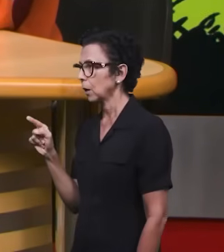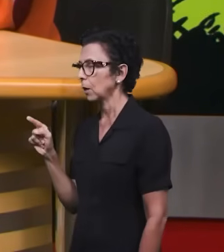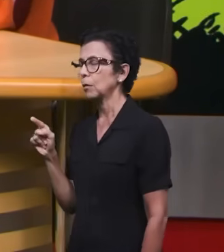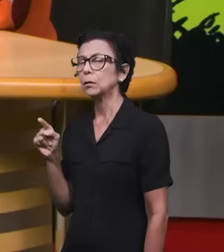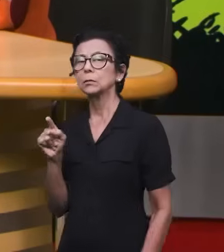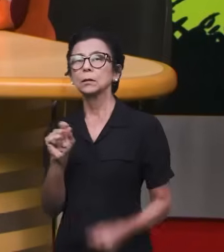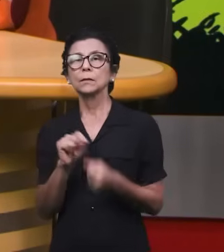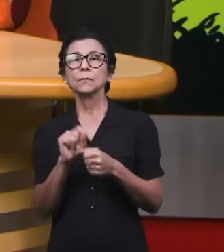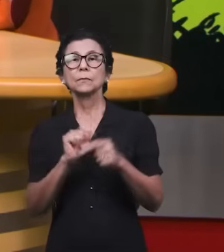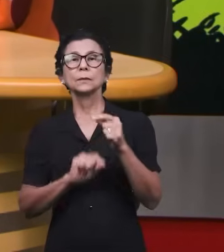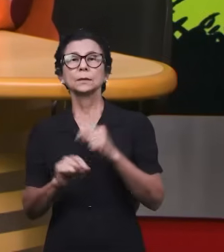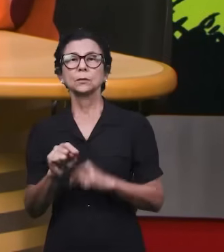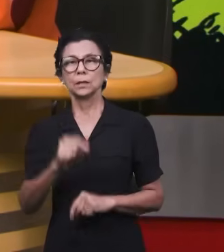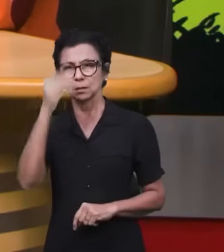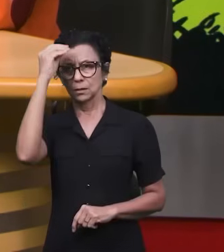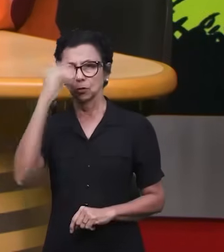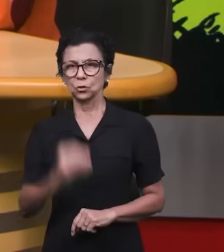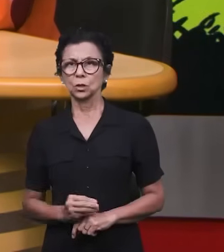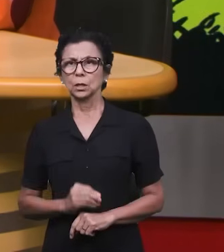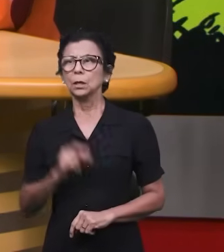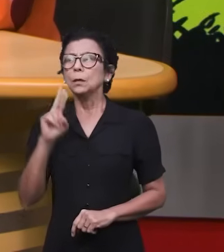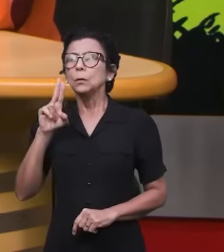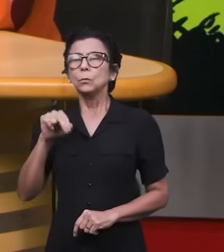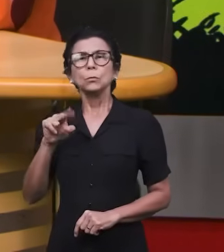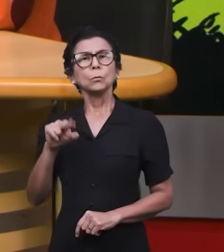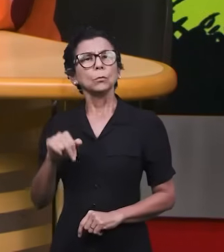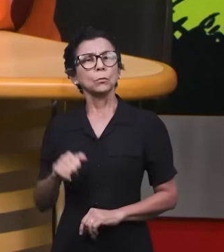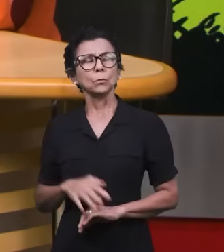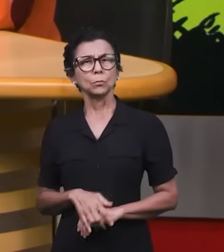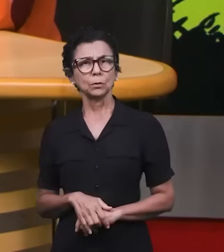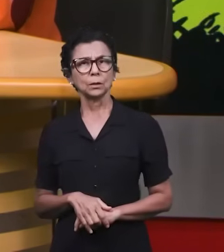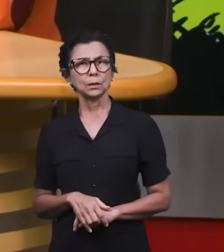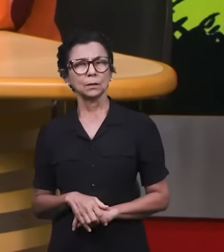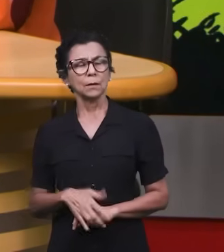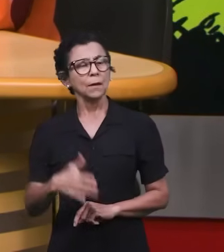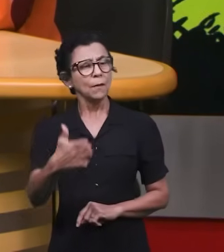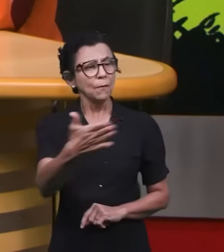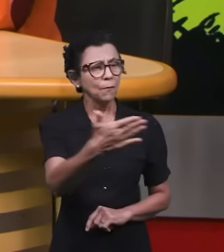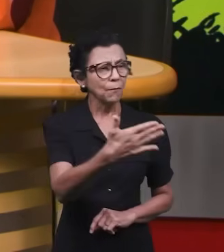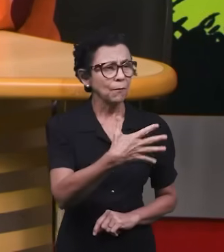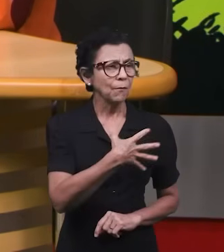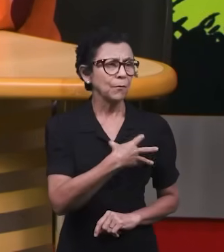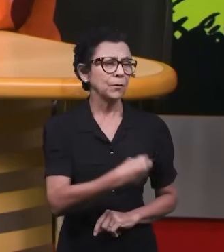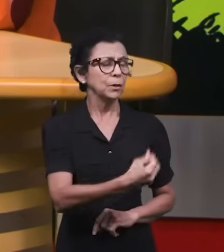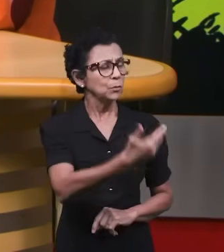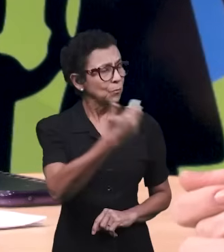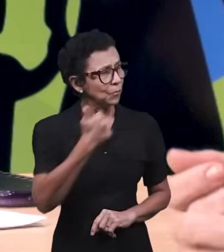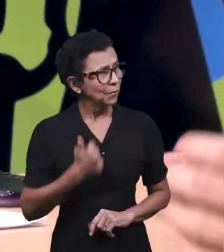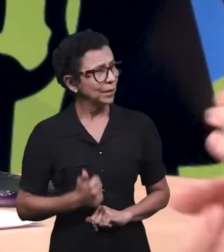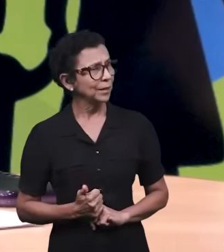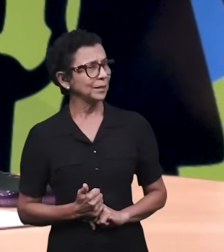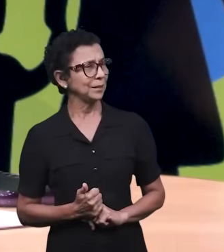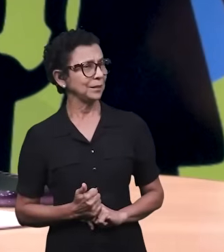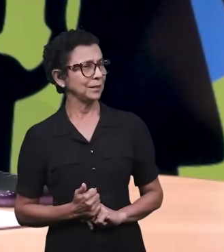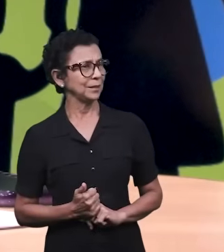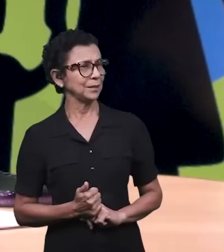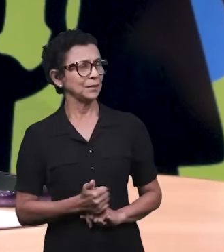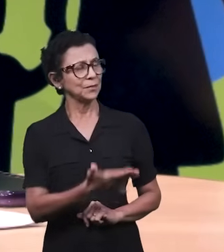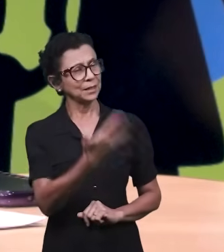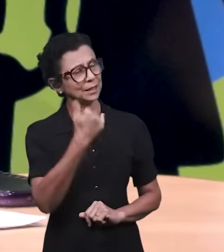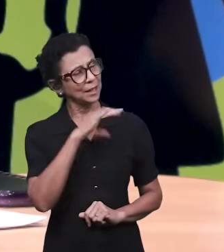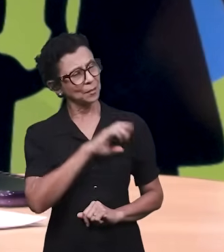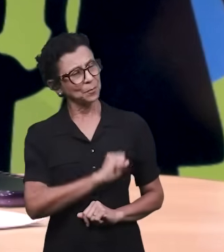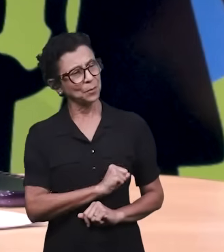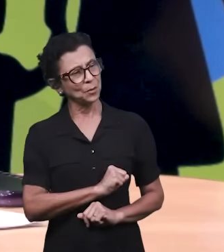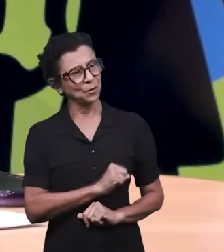fazer? Jamais. É ir lá, acolher, chamar com amor. chamar com carinho, né? Vem cá, meu bem, vem